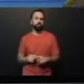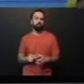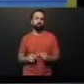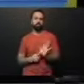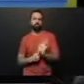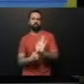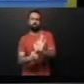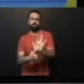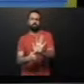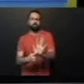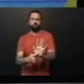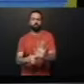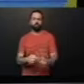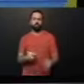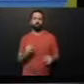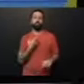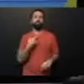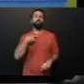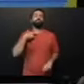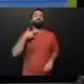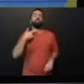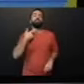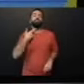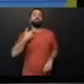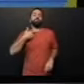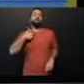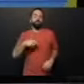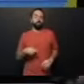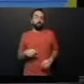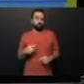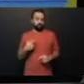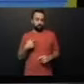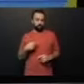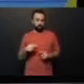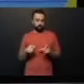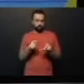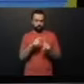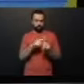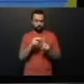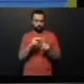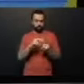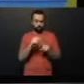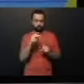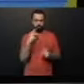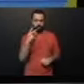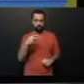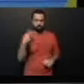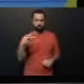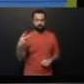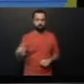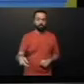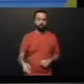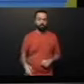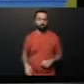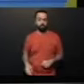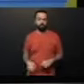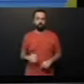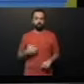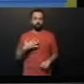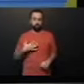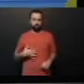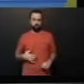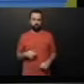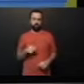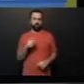a intenção do falante, né? Na hora que você vai fazer um pedido, vai fazer uma ordem, é muito importante você ter uma postura,